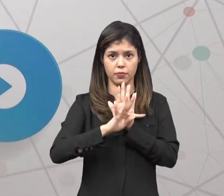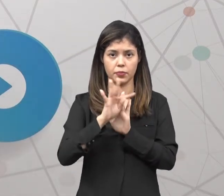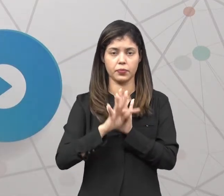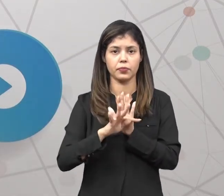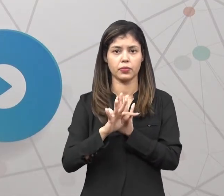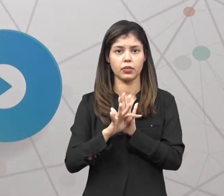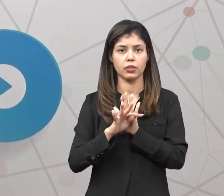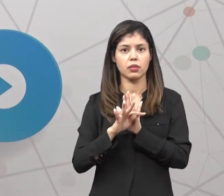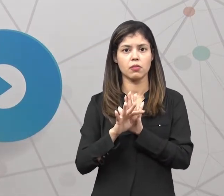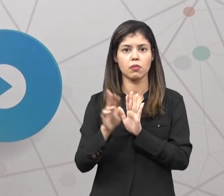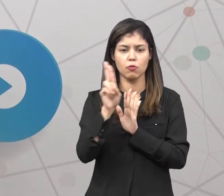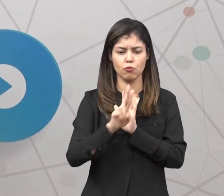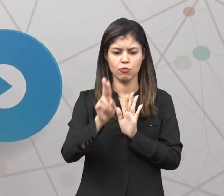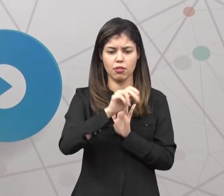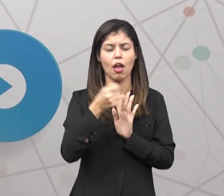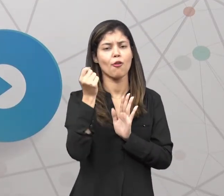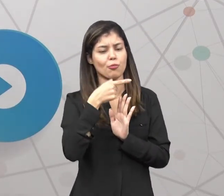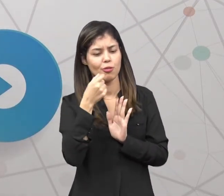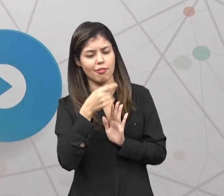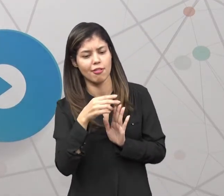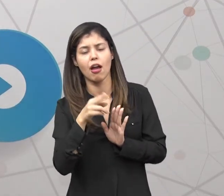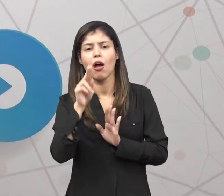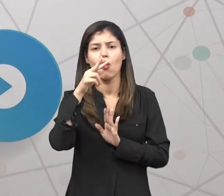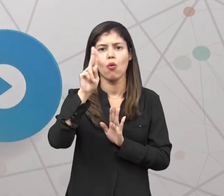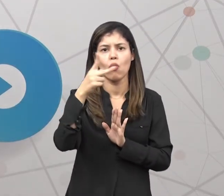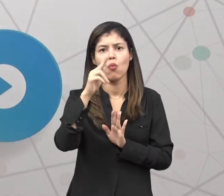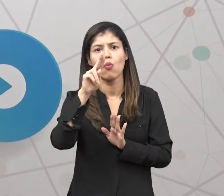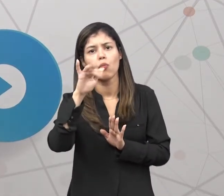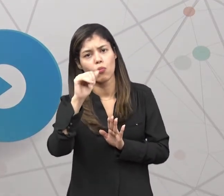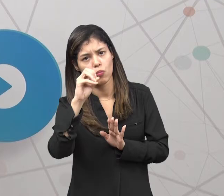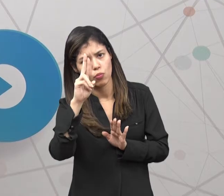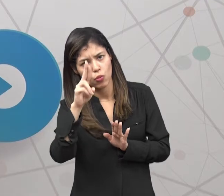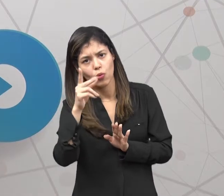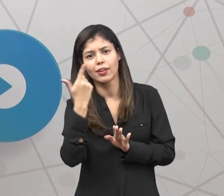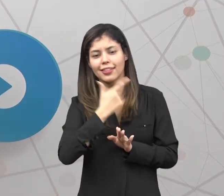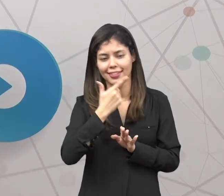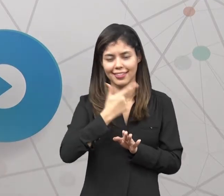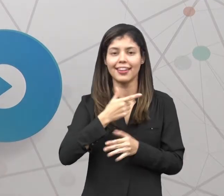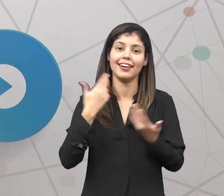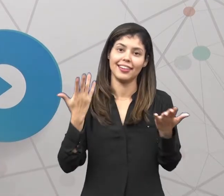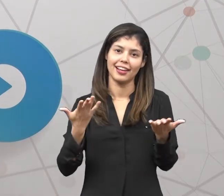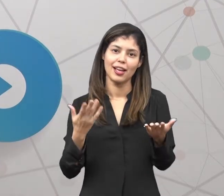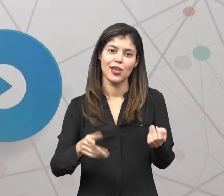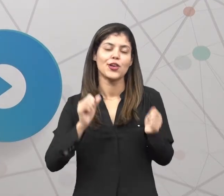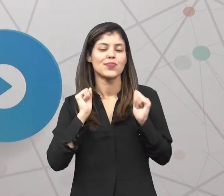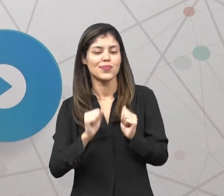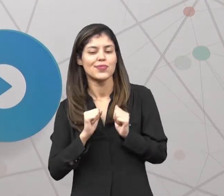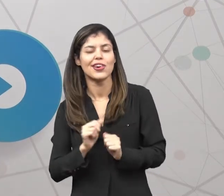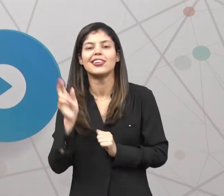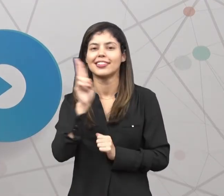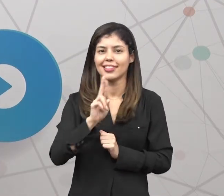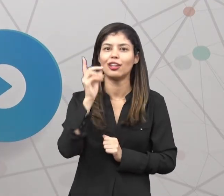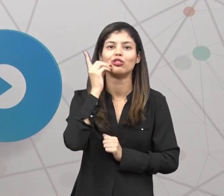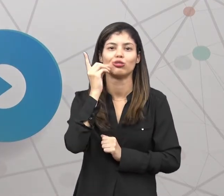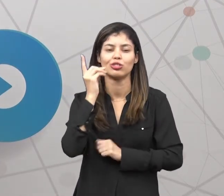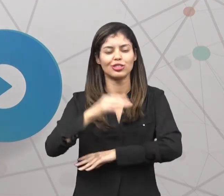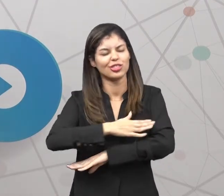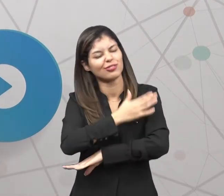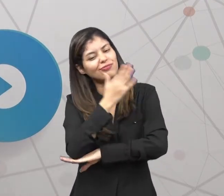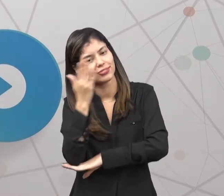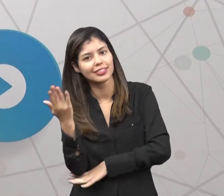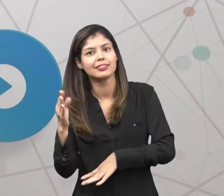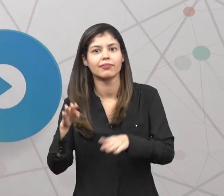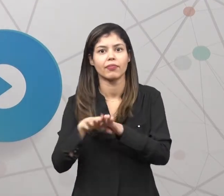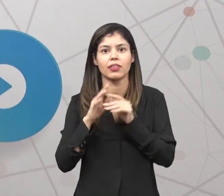pode ser de humor, ela pode ser de coisas que acontecem no nosso dia a dia, não é verdade?